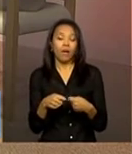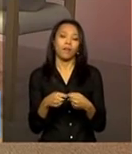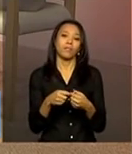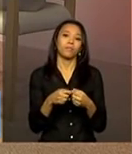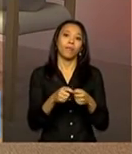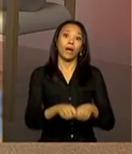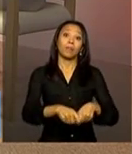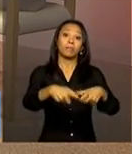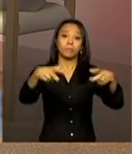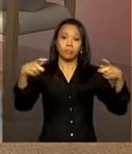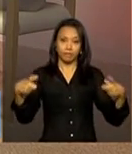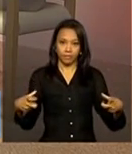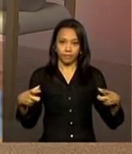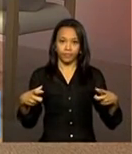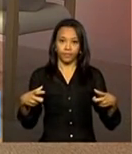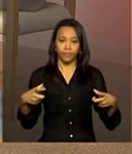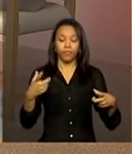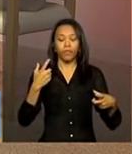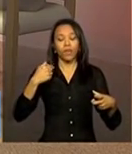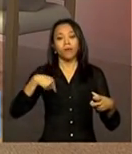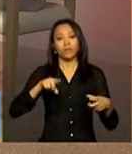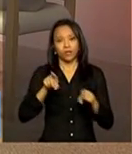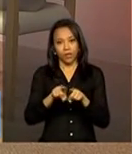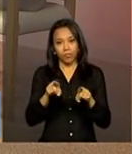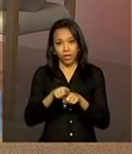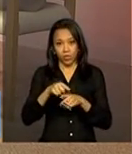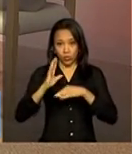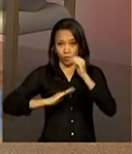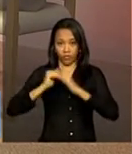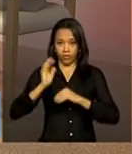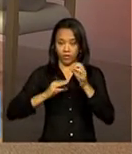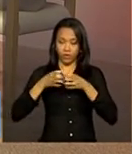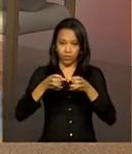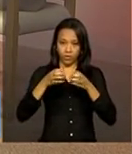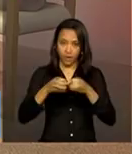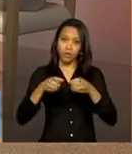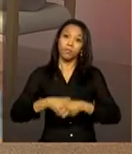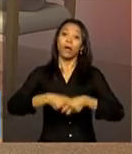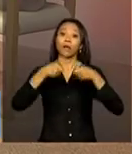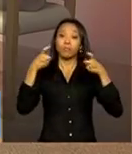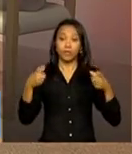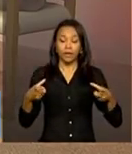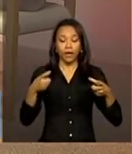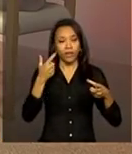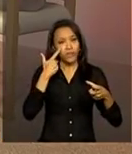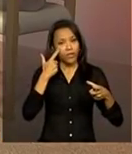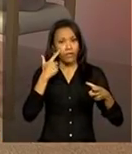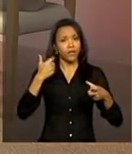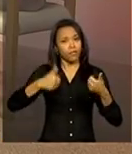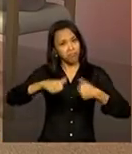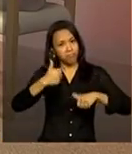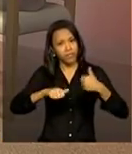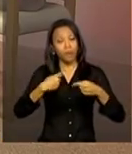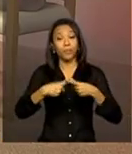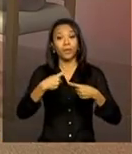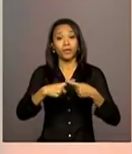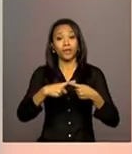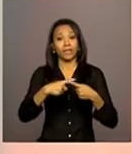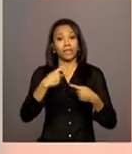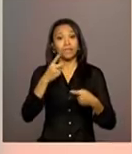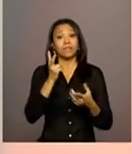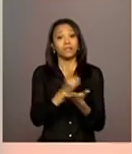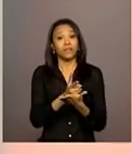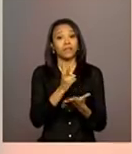ampliação para equipe volante está presente em toda equipe do MDS né porque tem respondido de